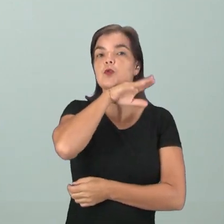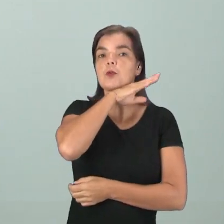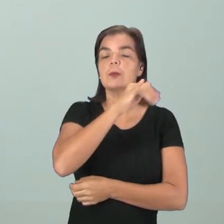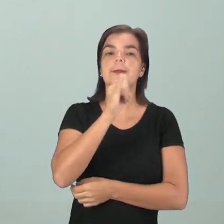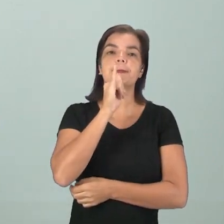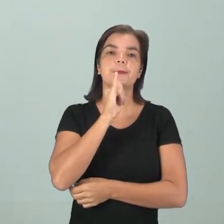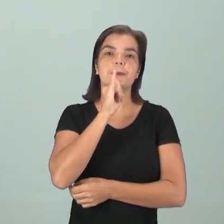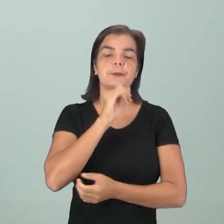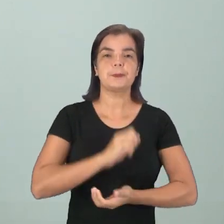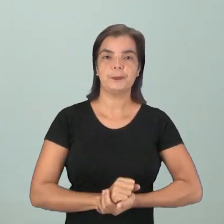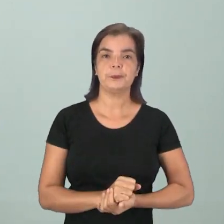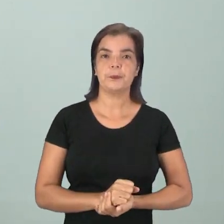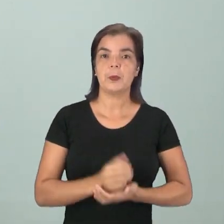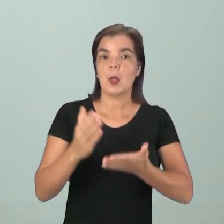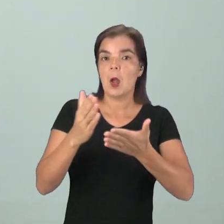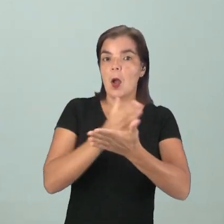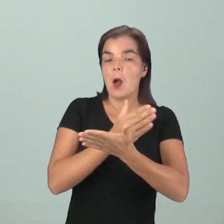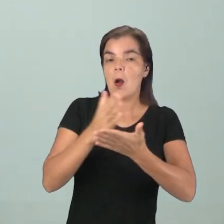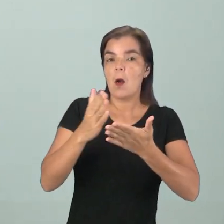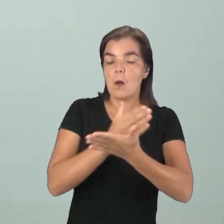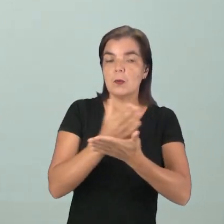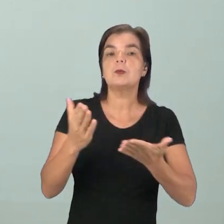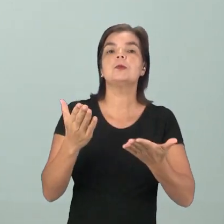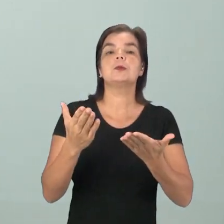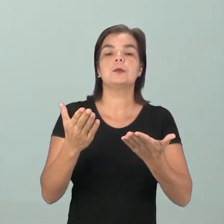por exemplo? Então, alguns